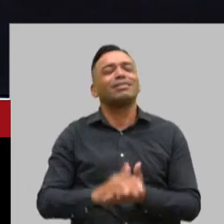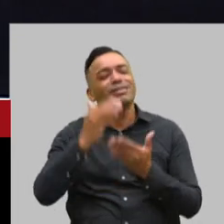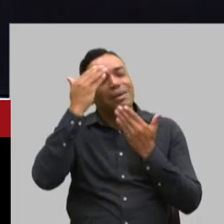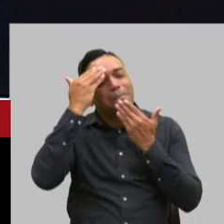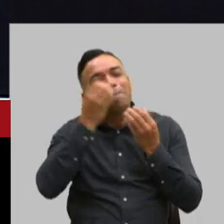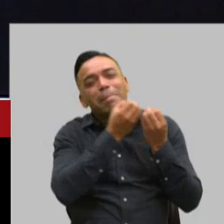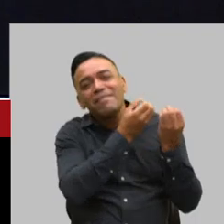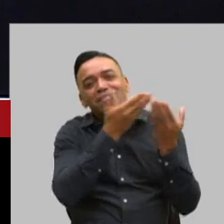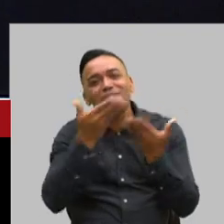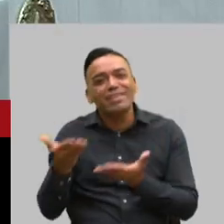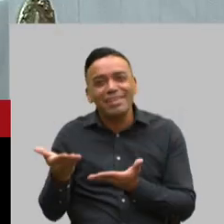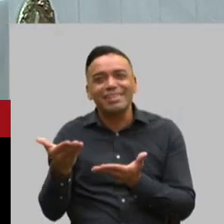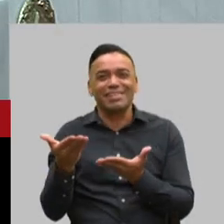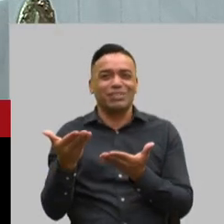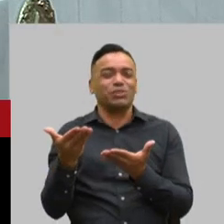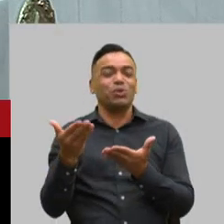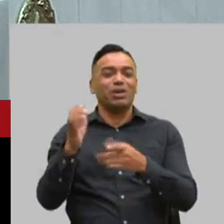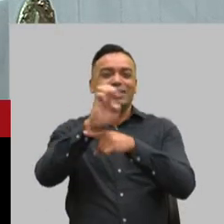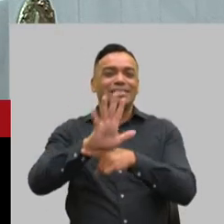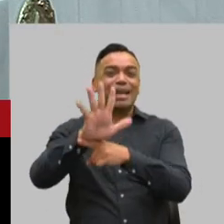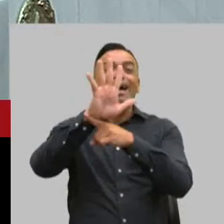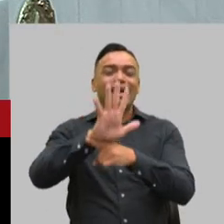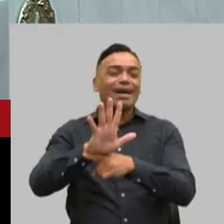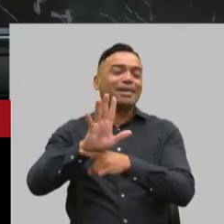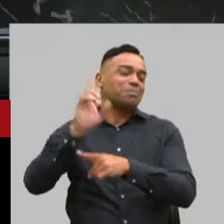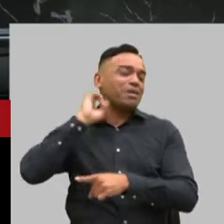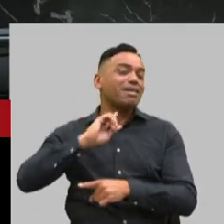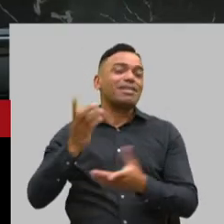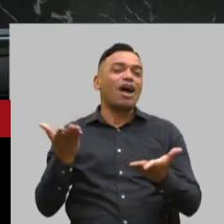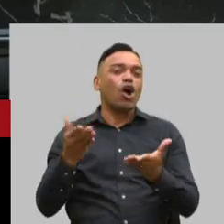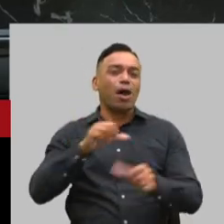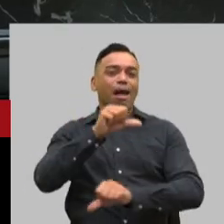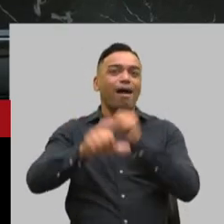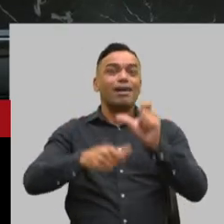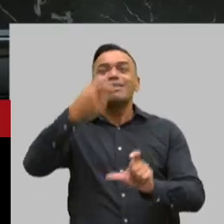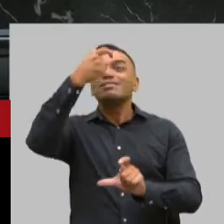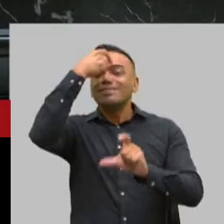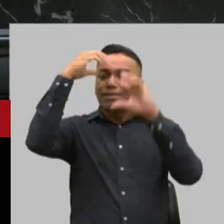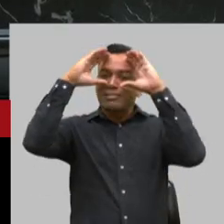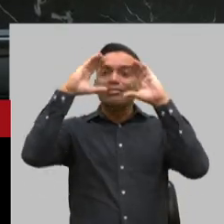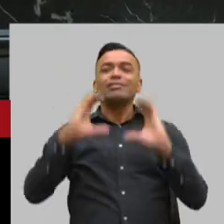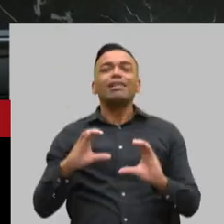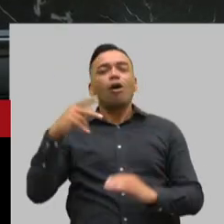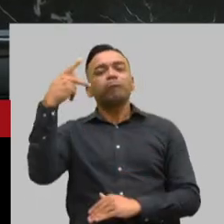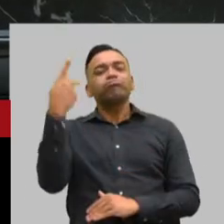Gerais, agora como cidadão mineiro.